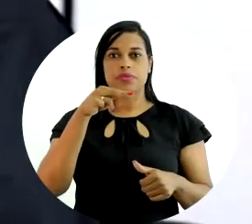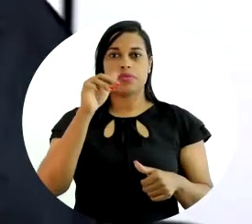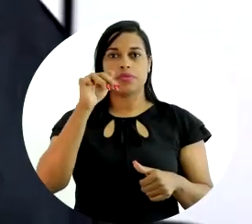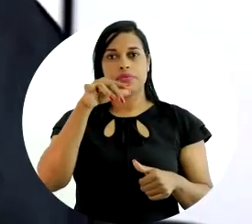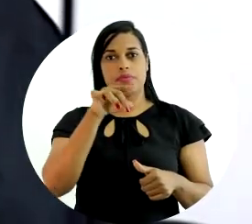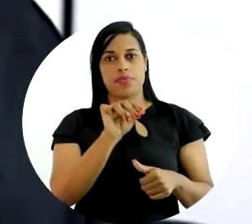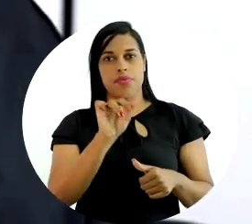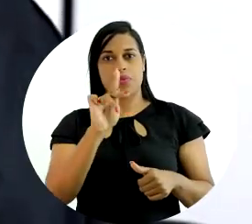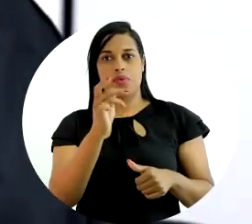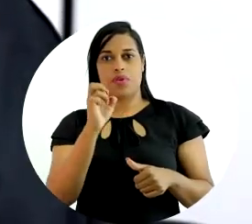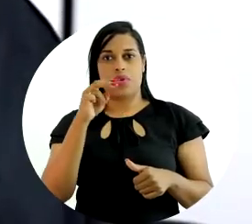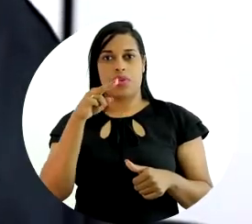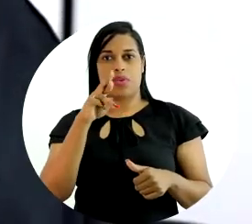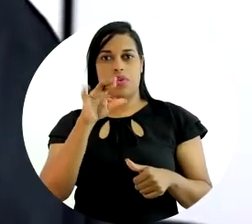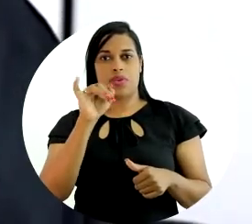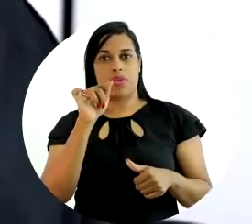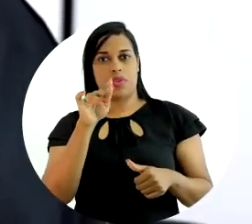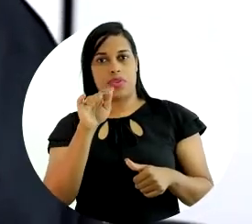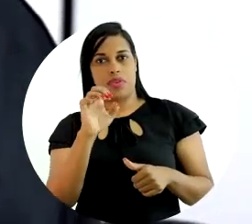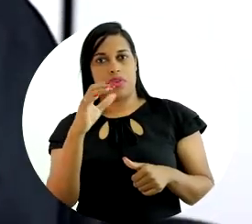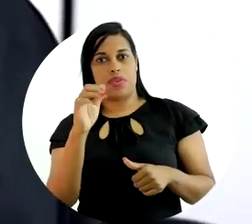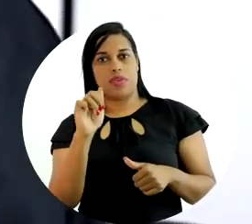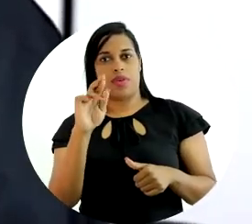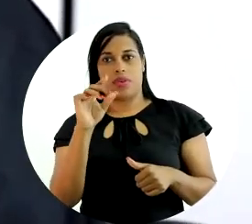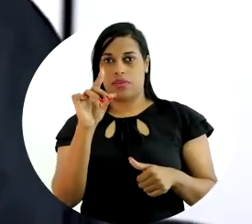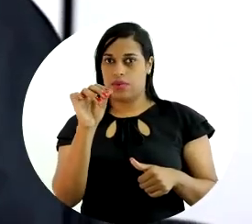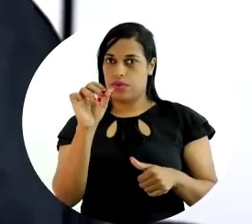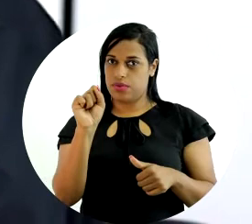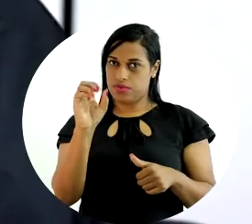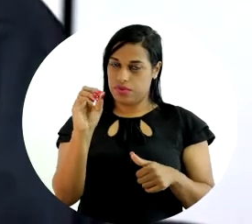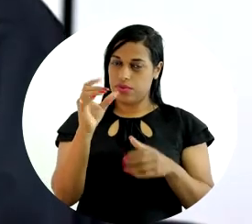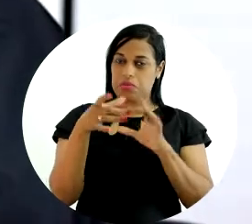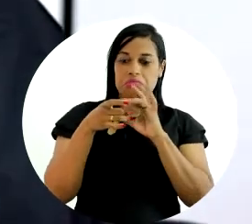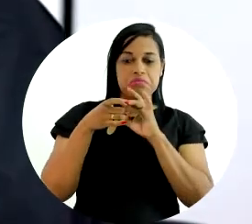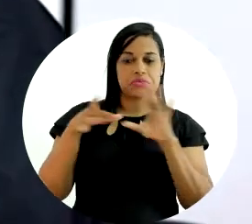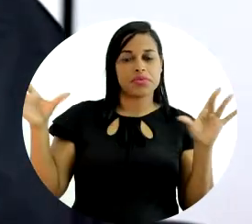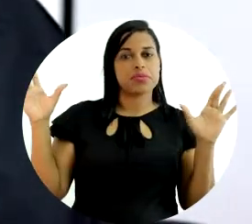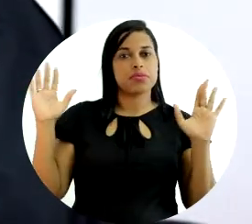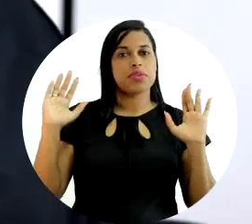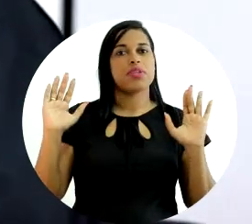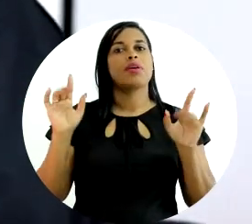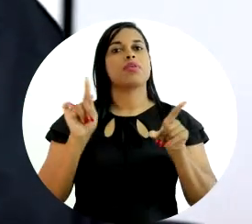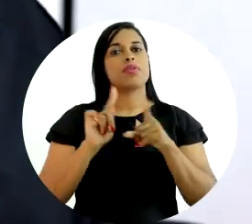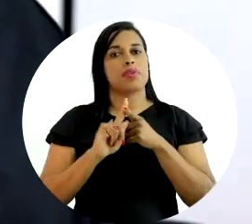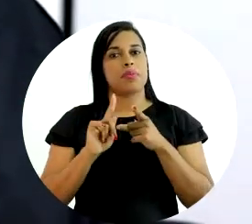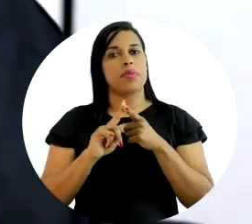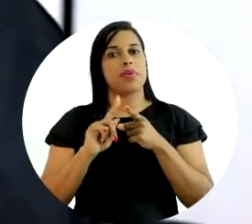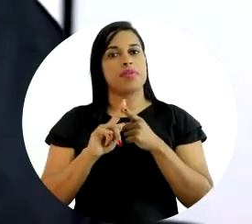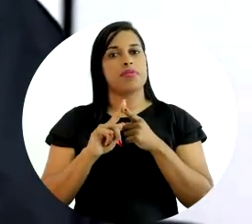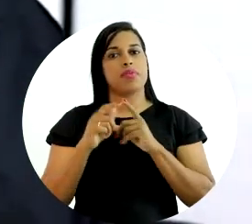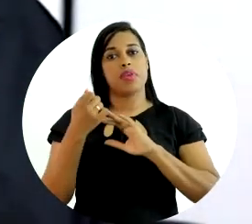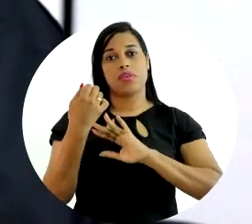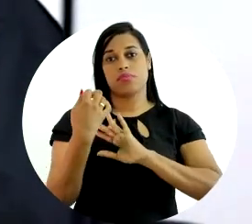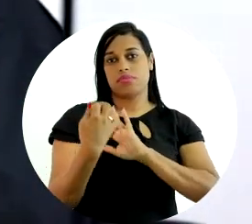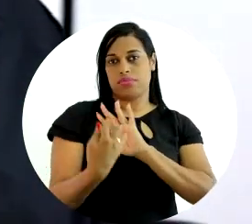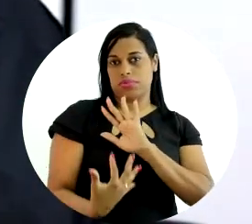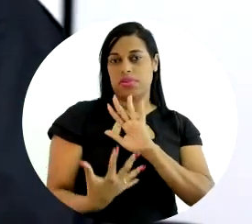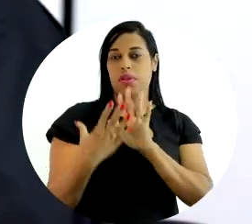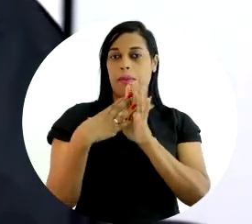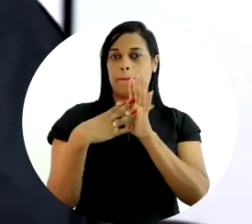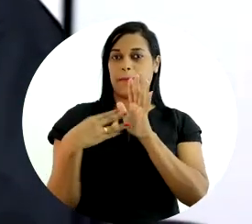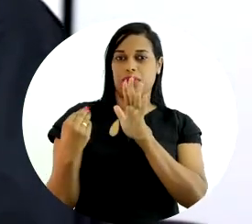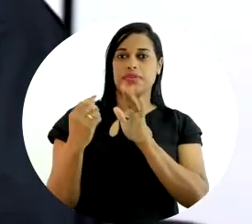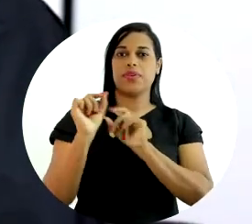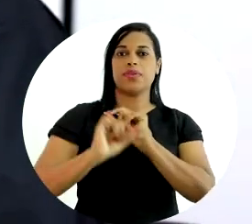cardoso que com um governo de um ideário neoliberal onde foi colocado